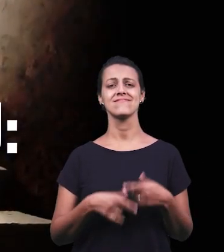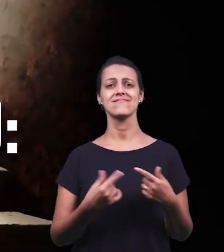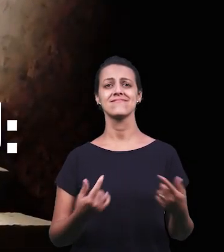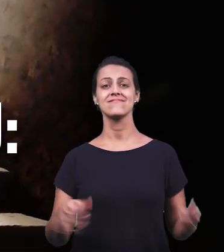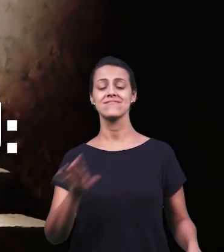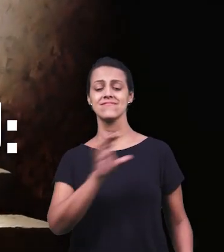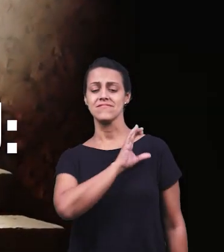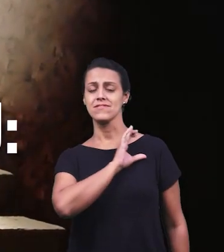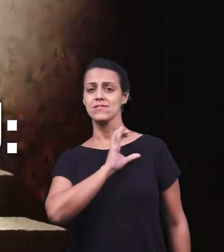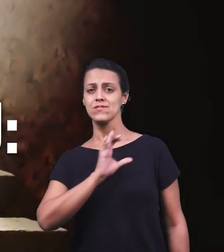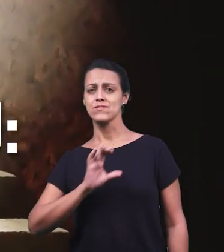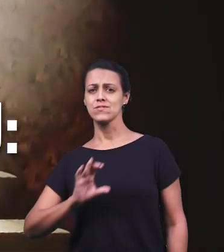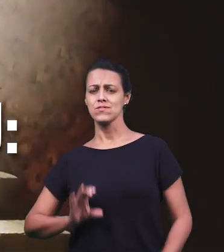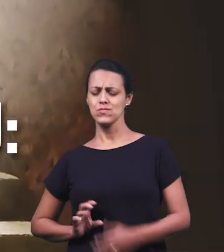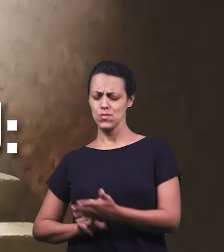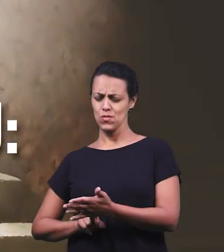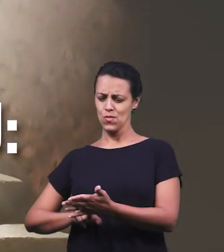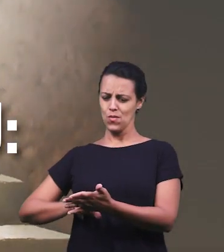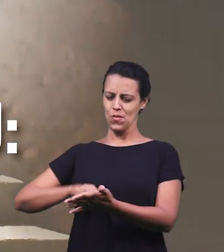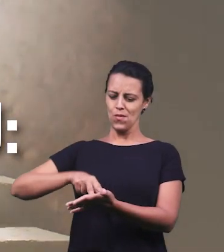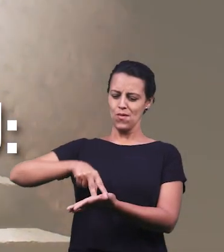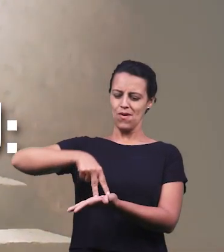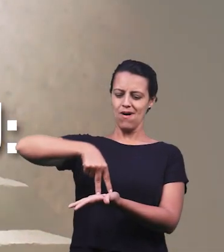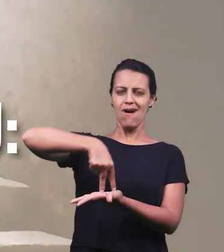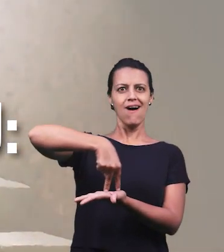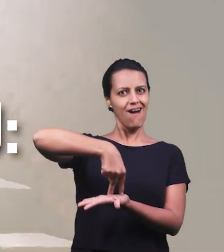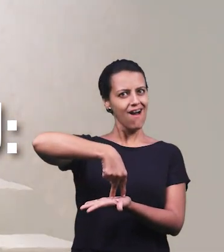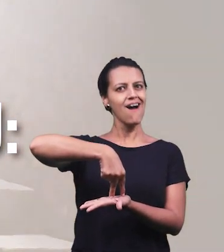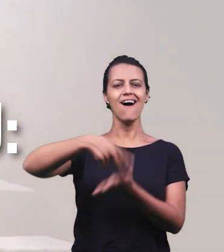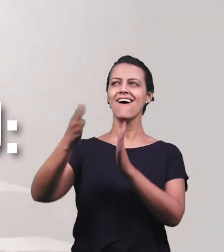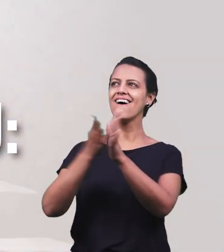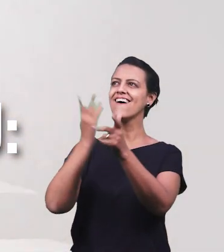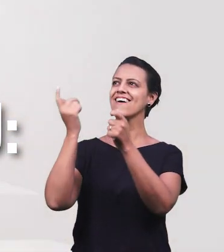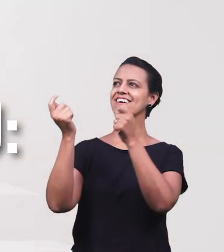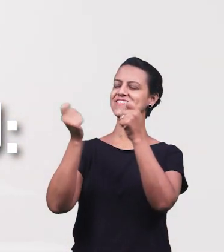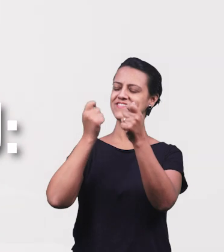Cristo já ressuscitou,